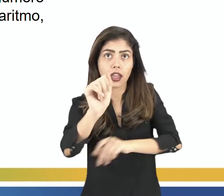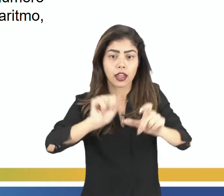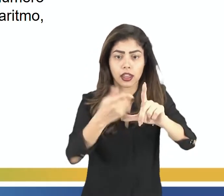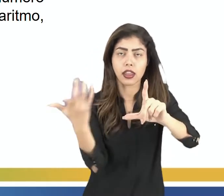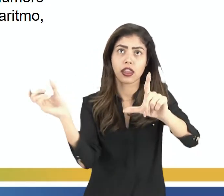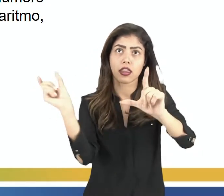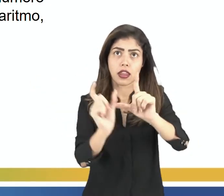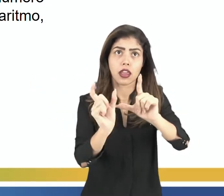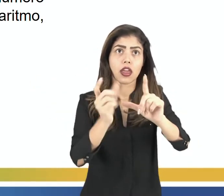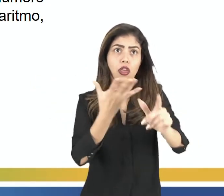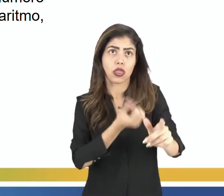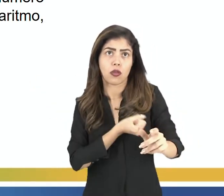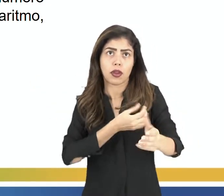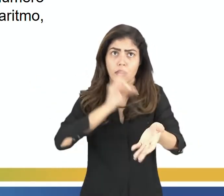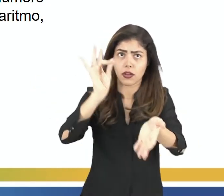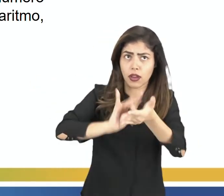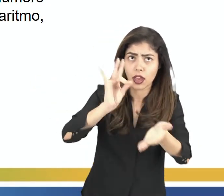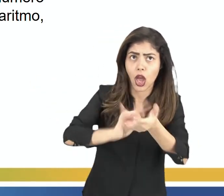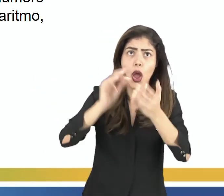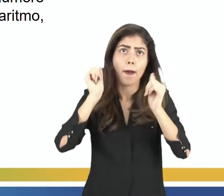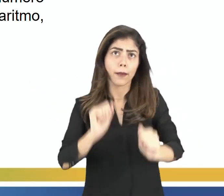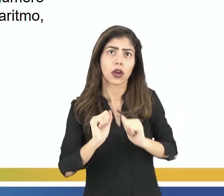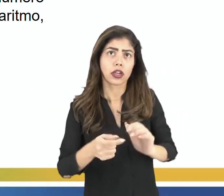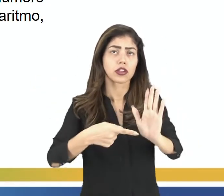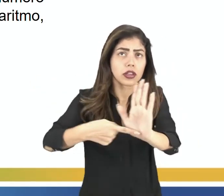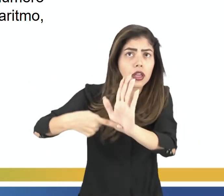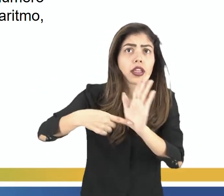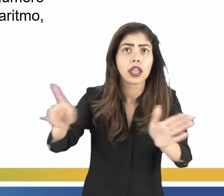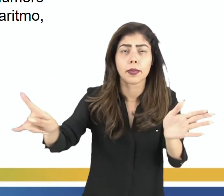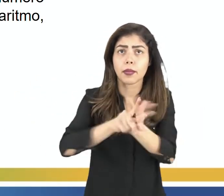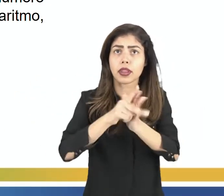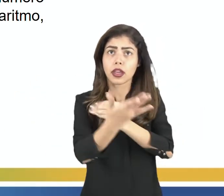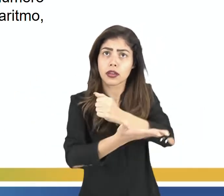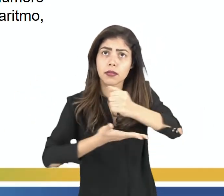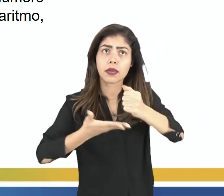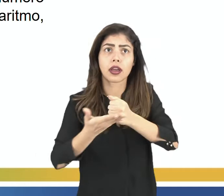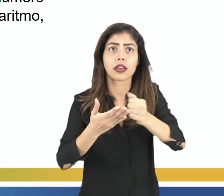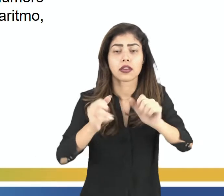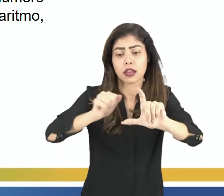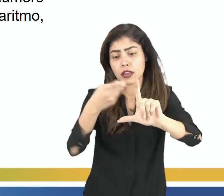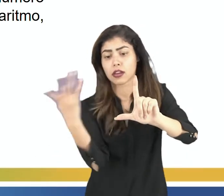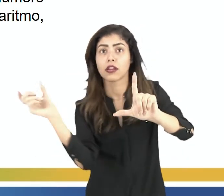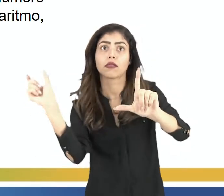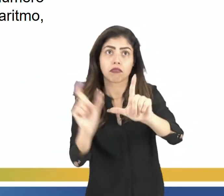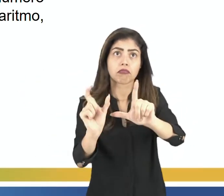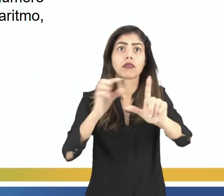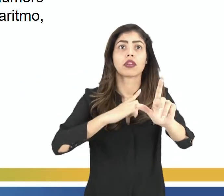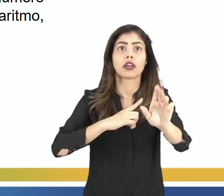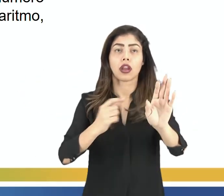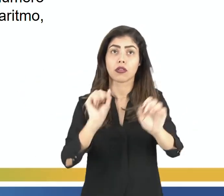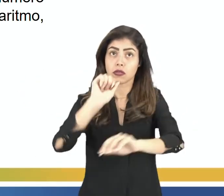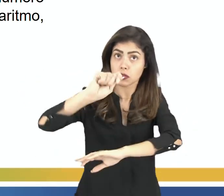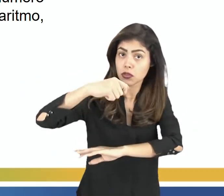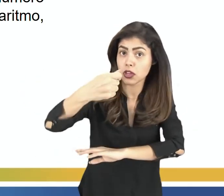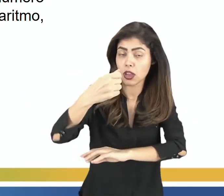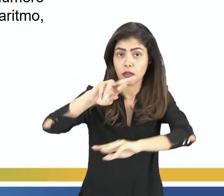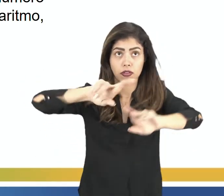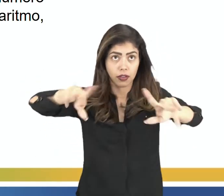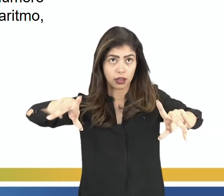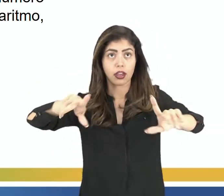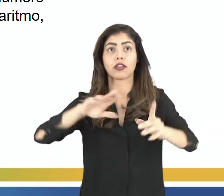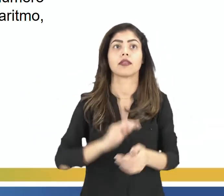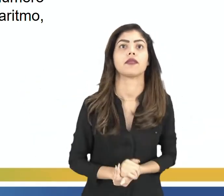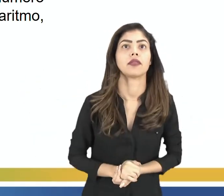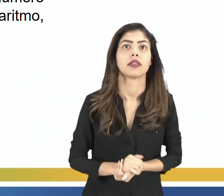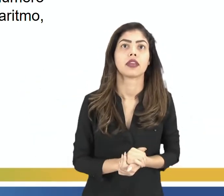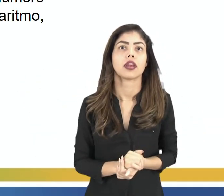real, podemos aplicar a propriedade básica do logaritmo, mantendo intacto o símbolo da desigualdade, ou seja,